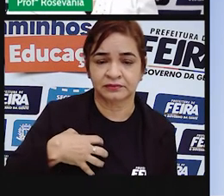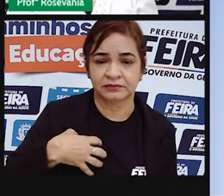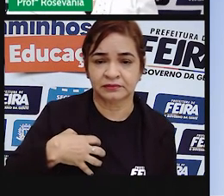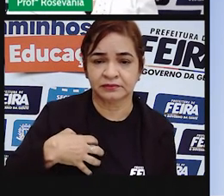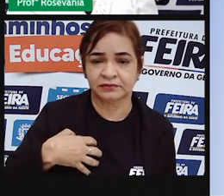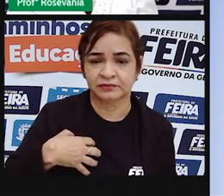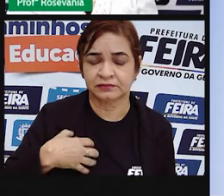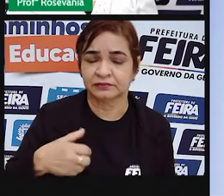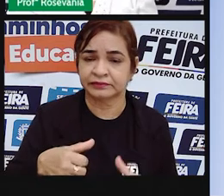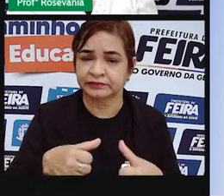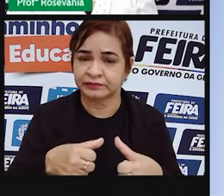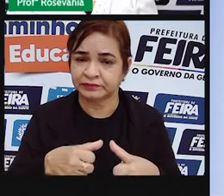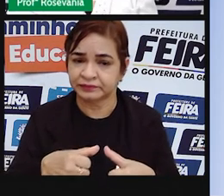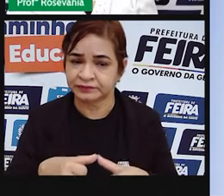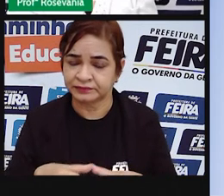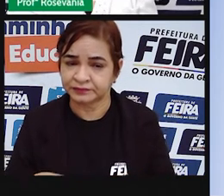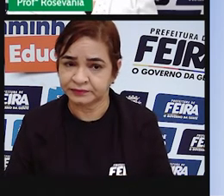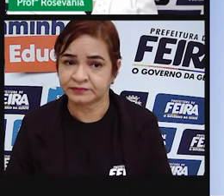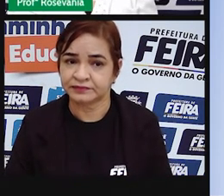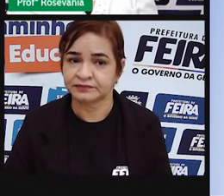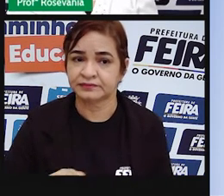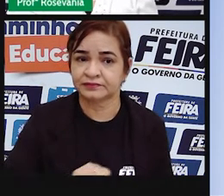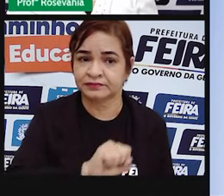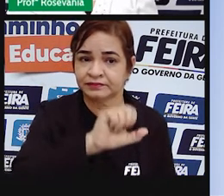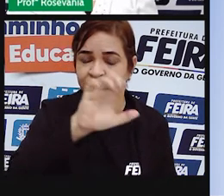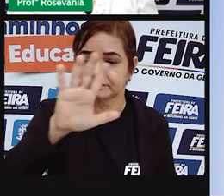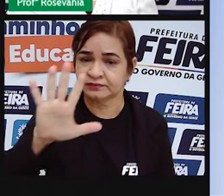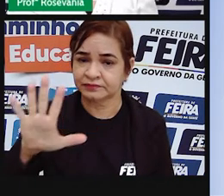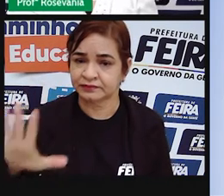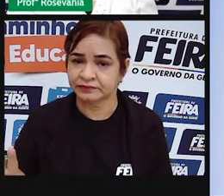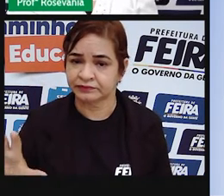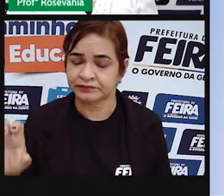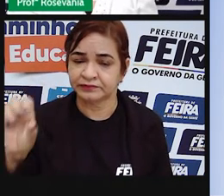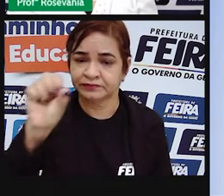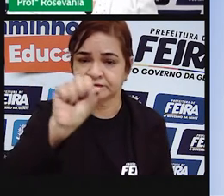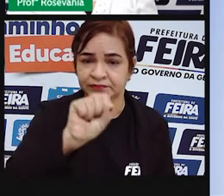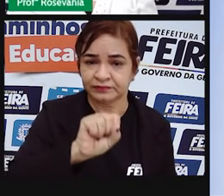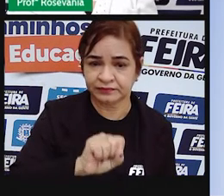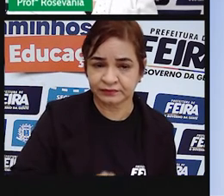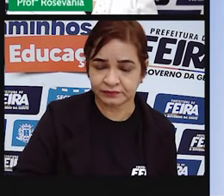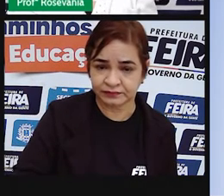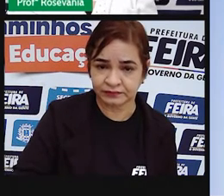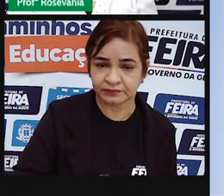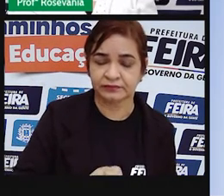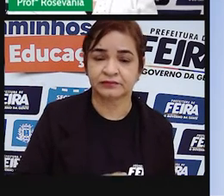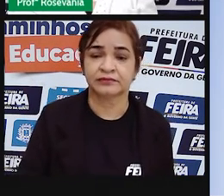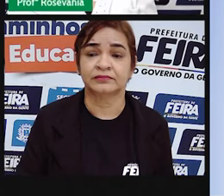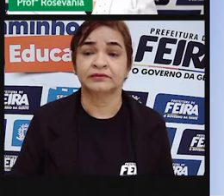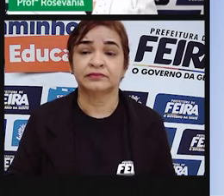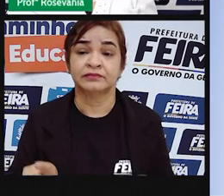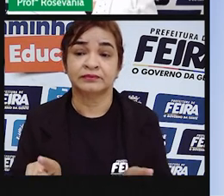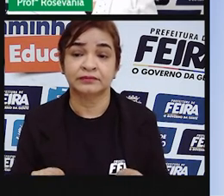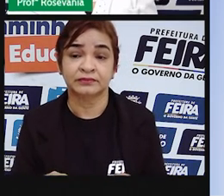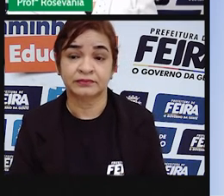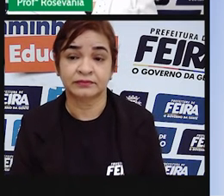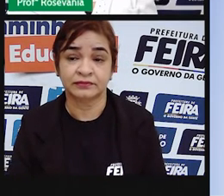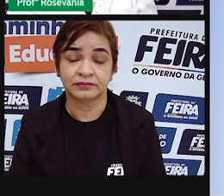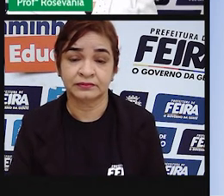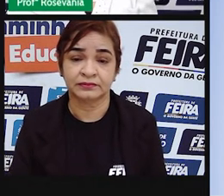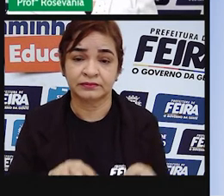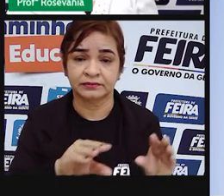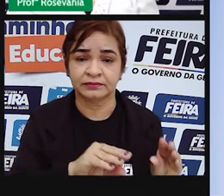onde ela estava morrendo para o Sudeste e para o sul do país e também um tanto